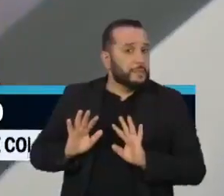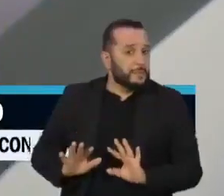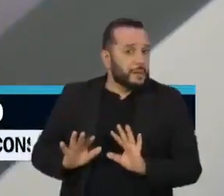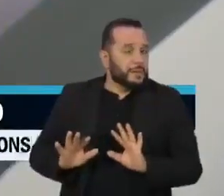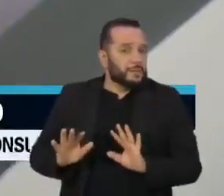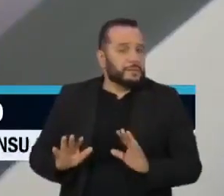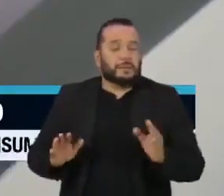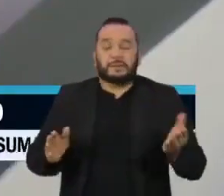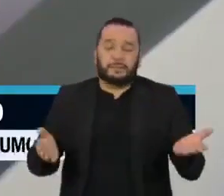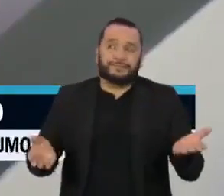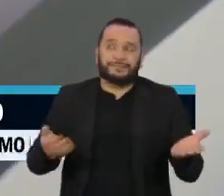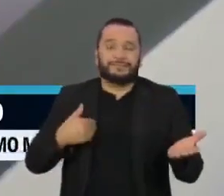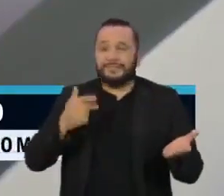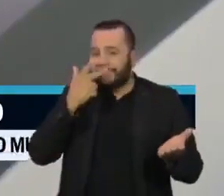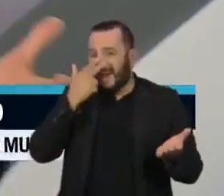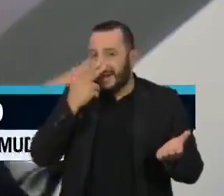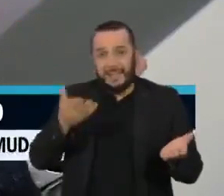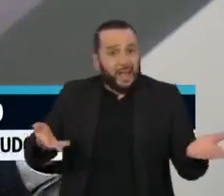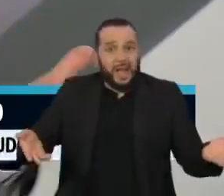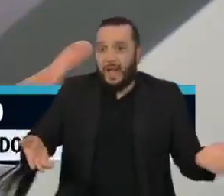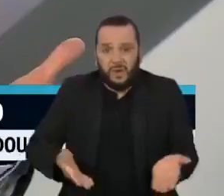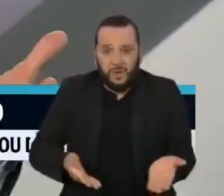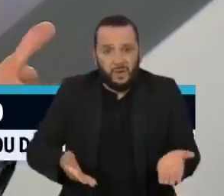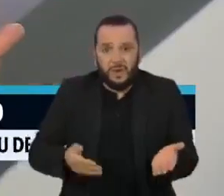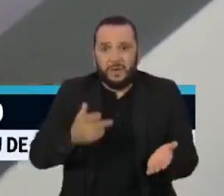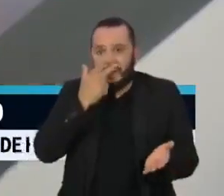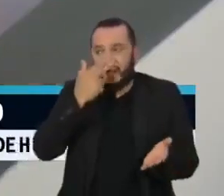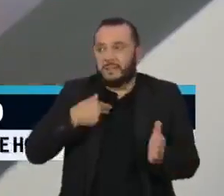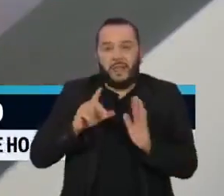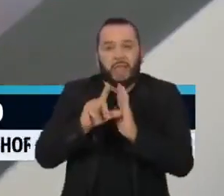velocidade nas quais elas foram tomadas é